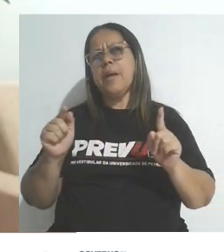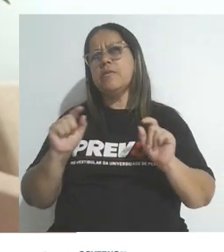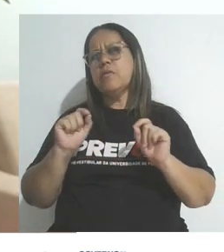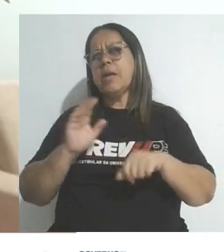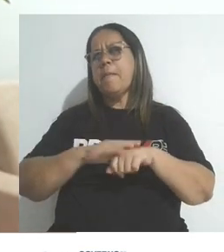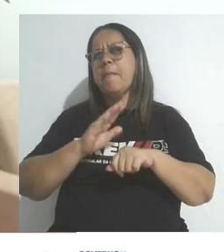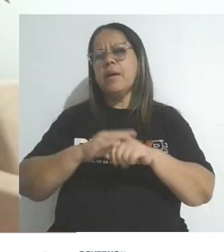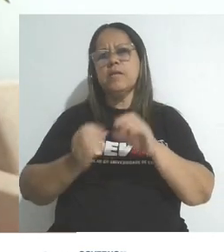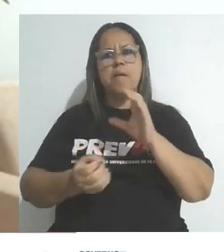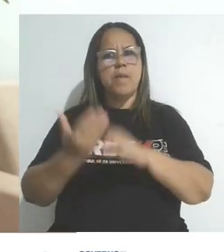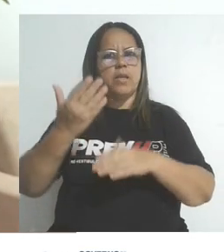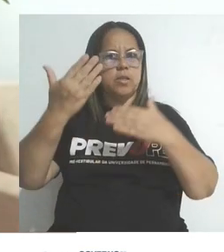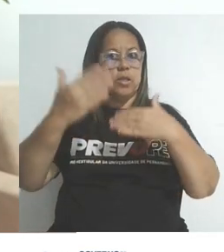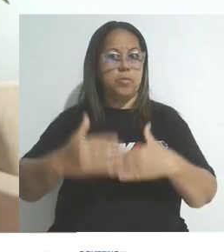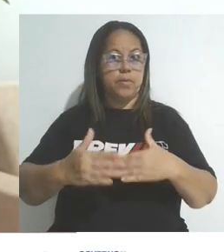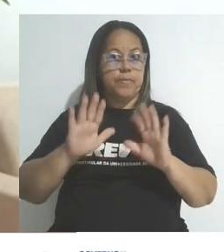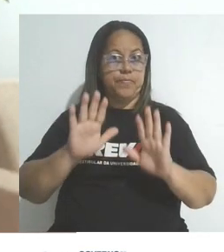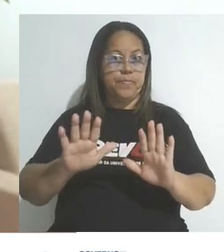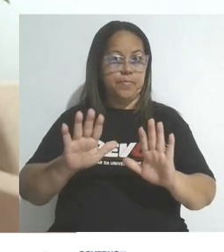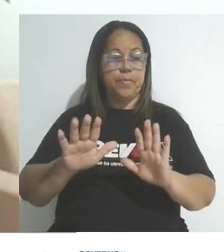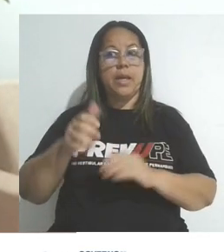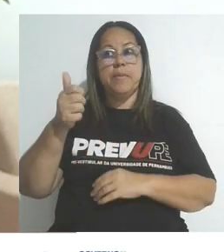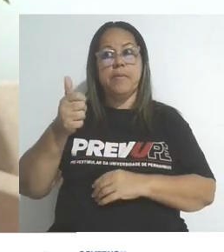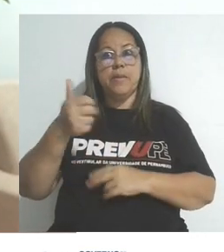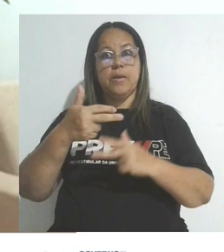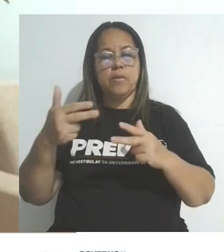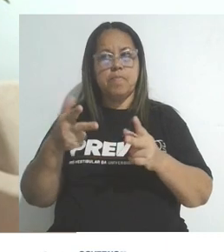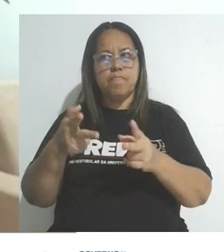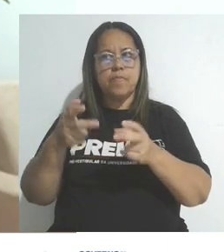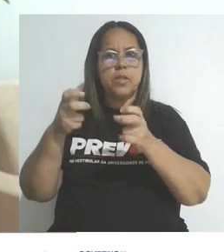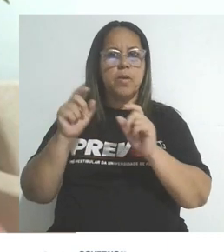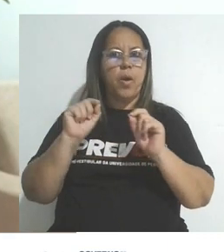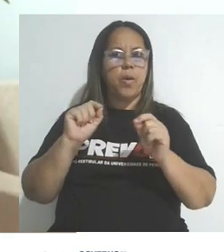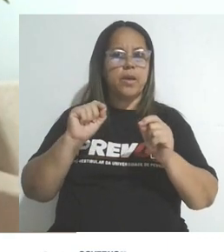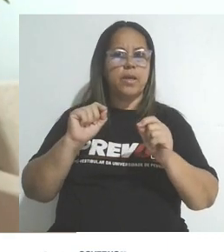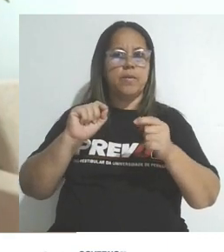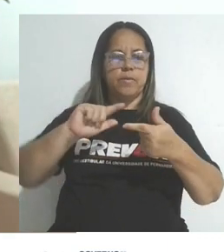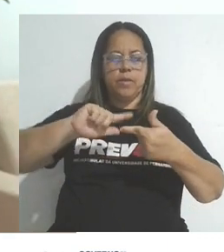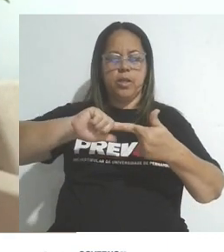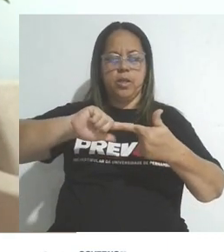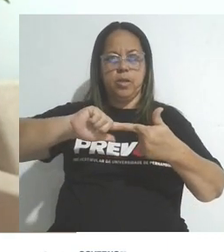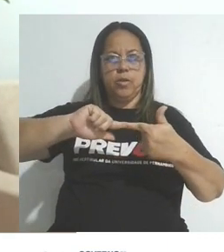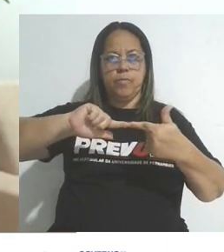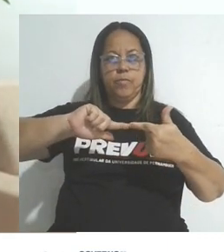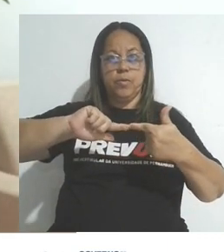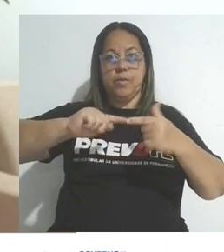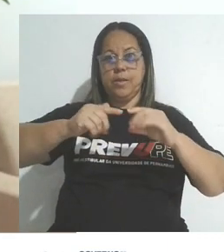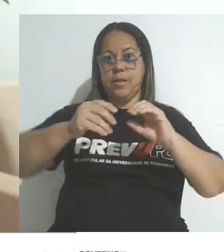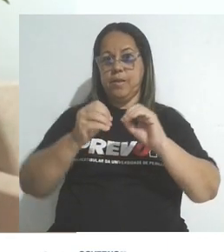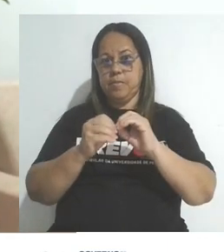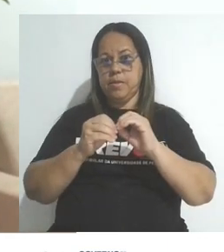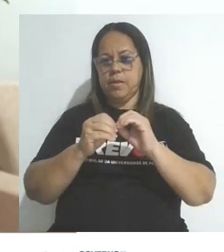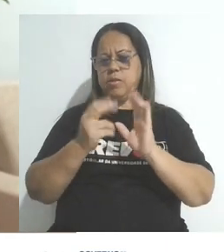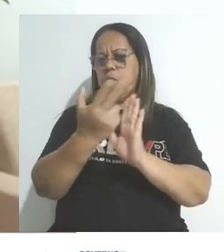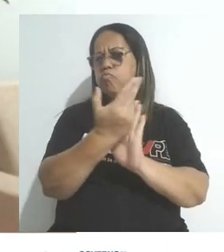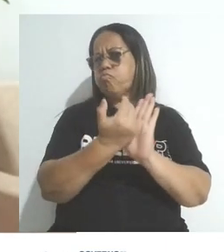surgindo nessas avaliações? A primeira coisa que a gente precisa diferenciar é sobre geometria plana, não é? Que são as